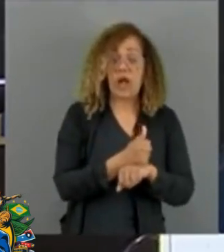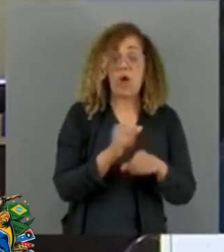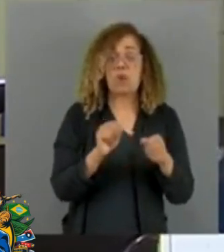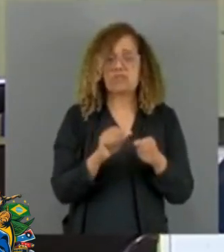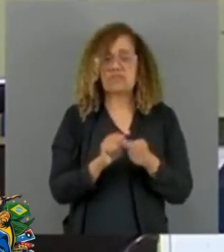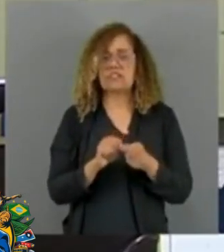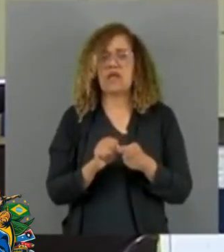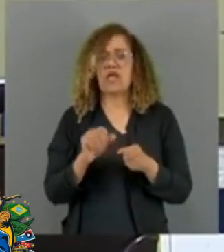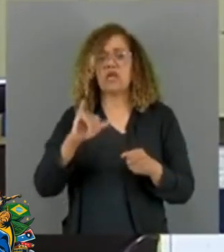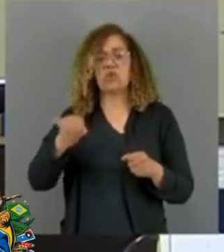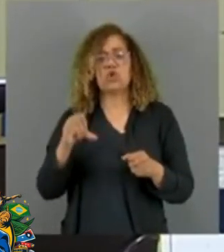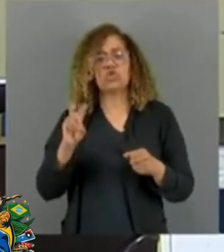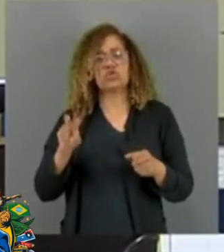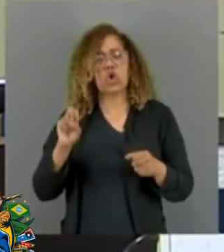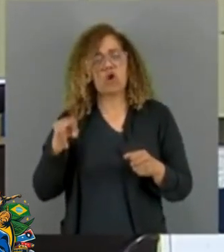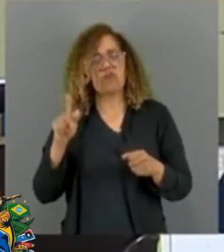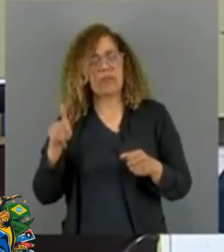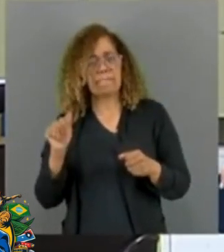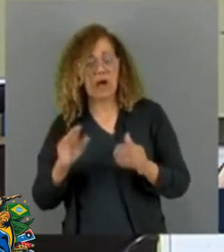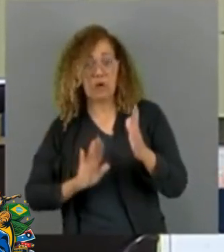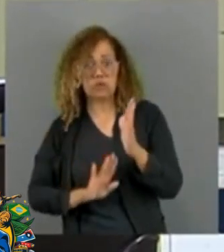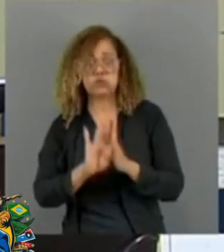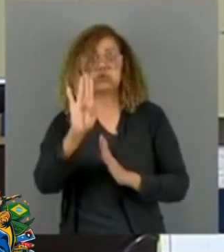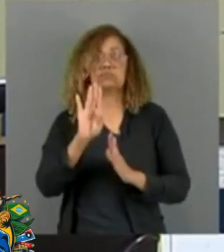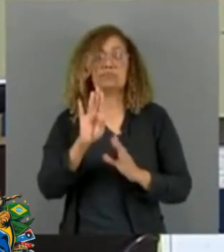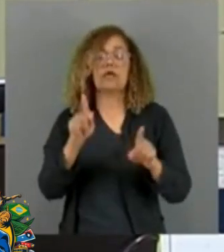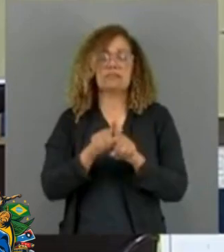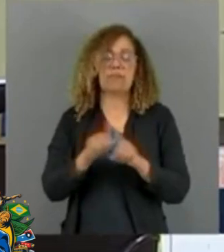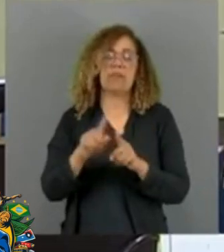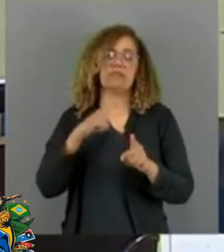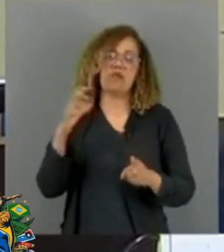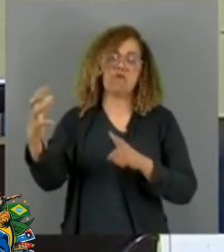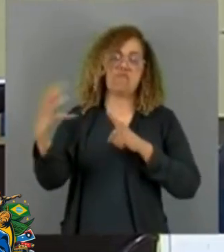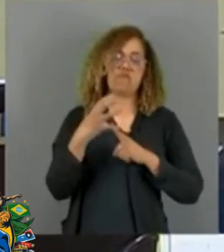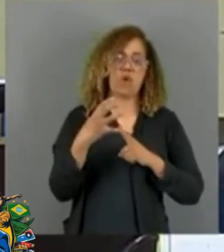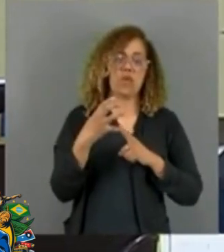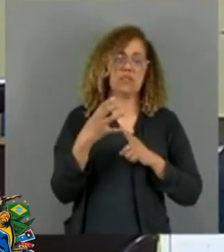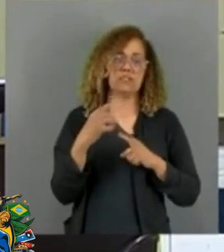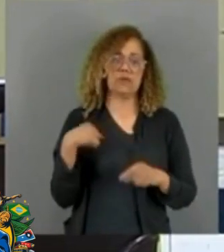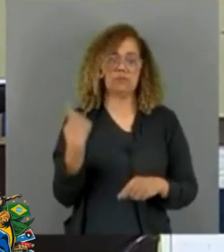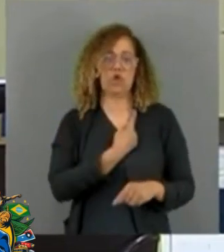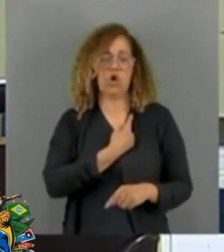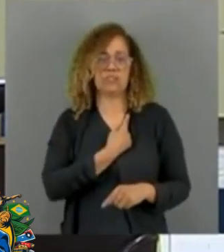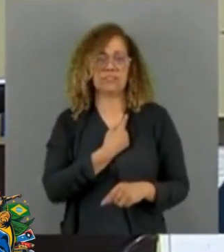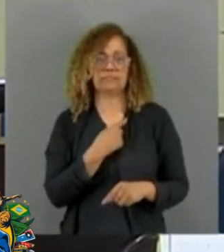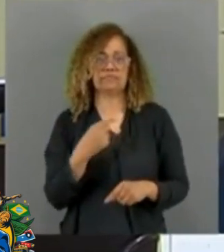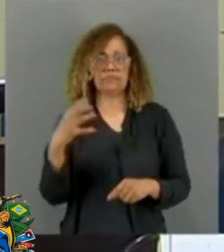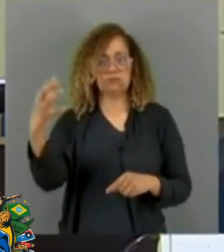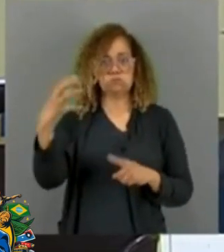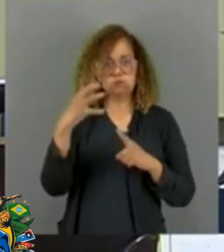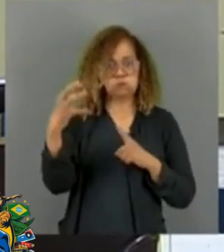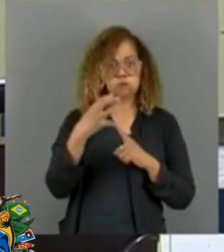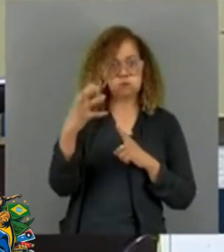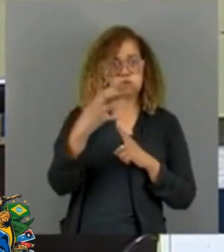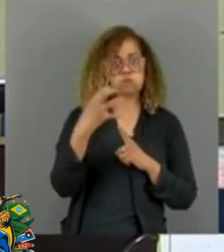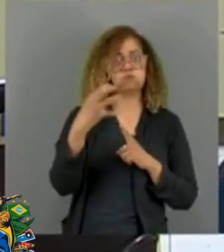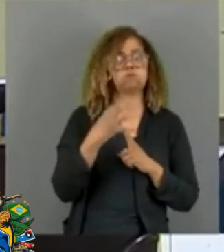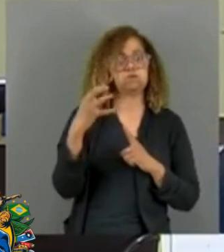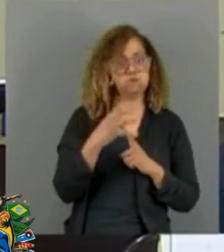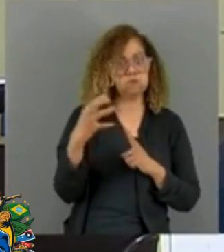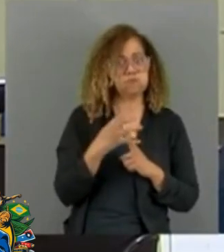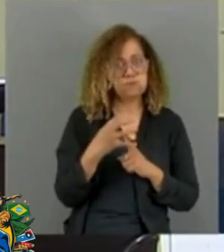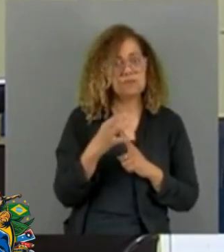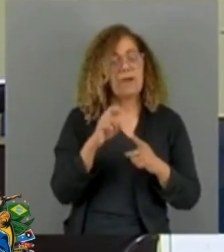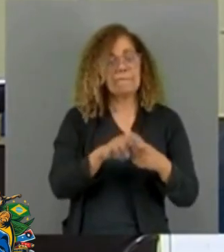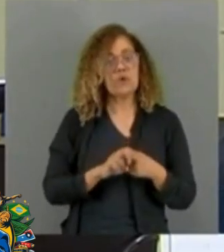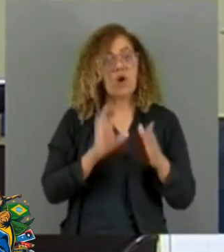Pan, naquele momento, chegaram onde chegou, a mesma foice nos atingiu. Fui pressionado, muito pressionado, por conta